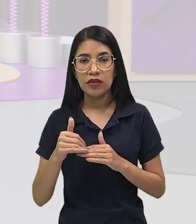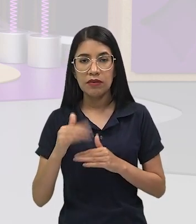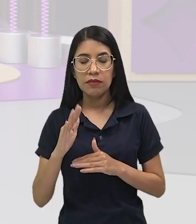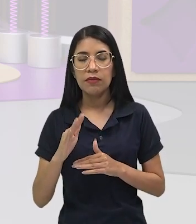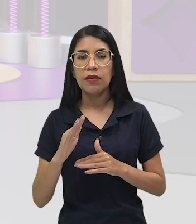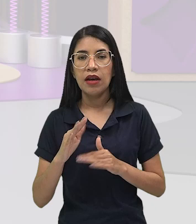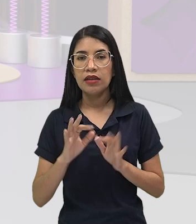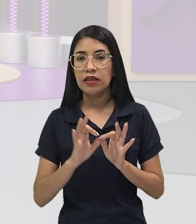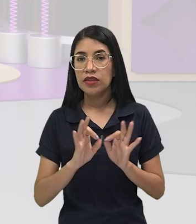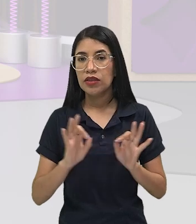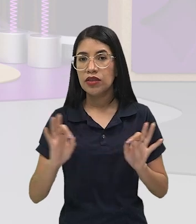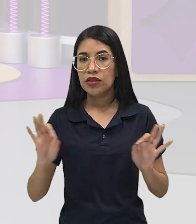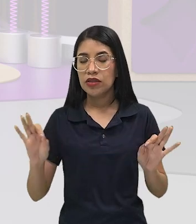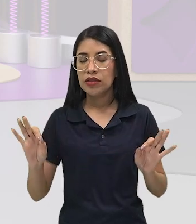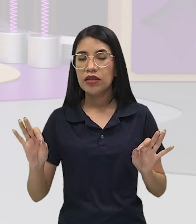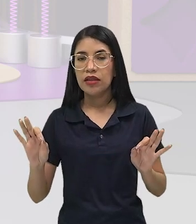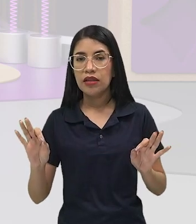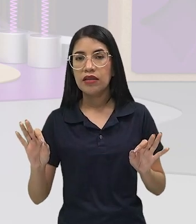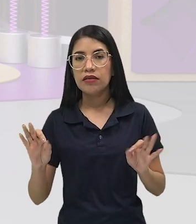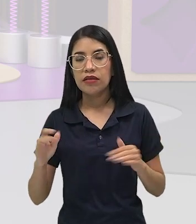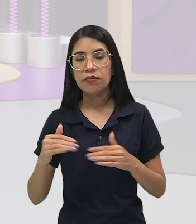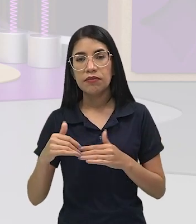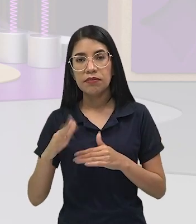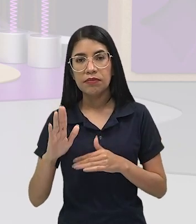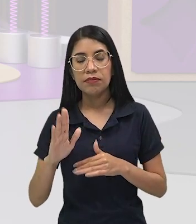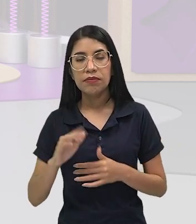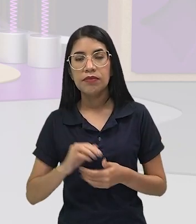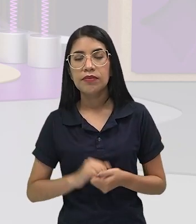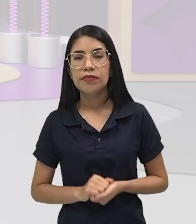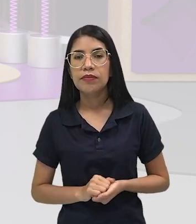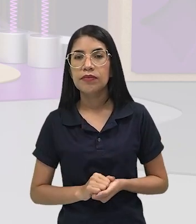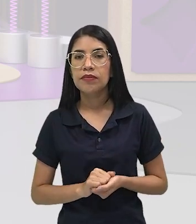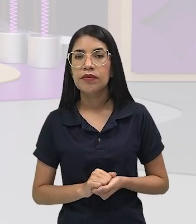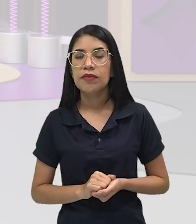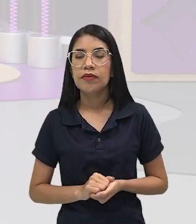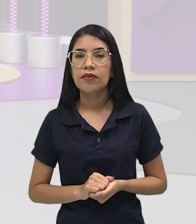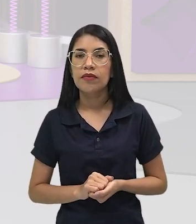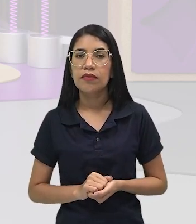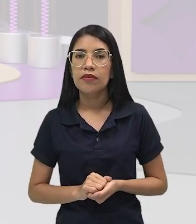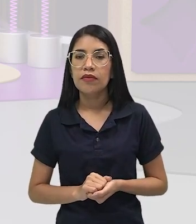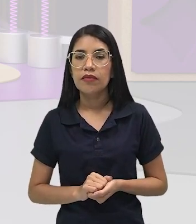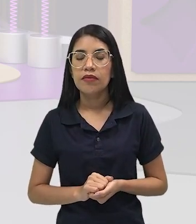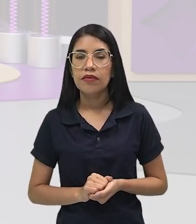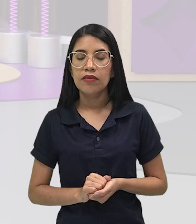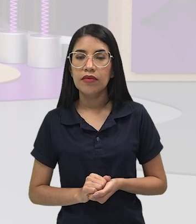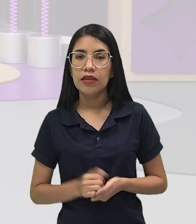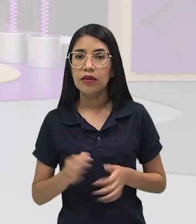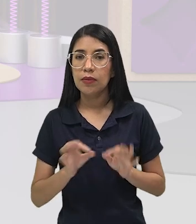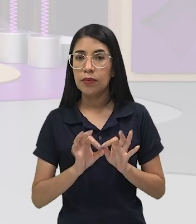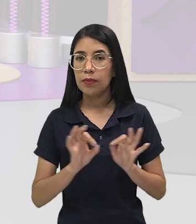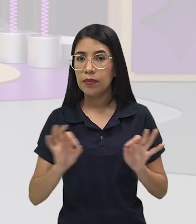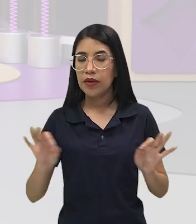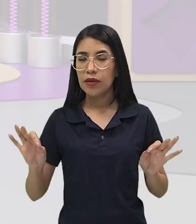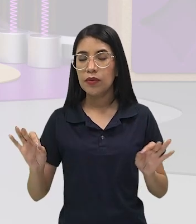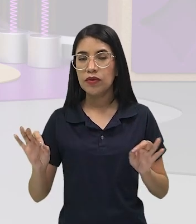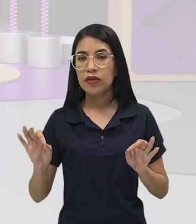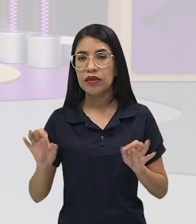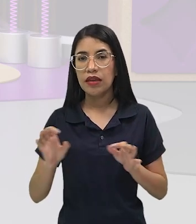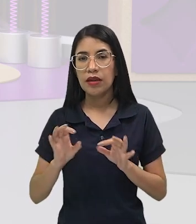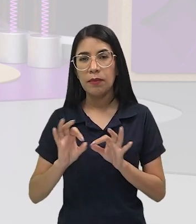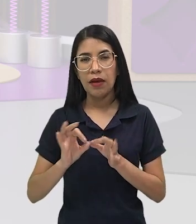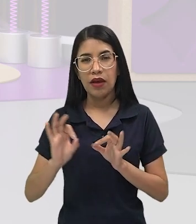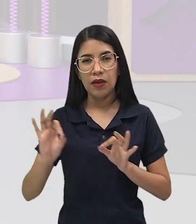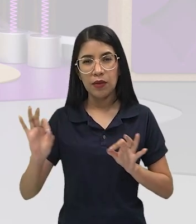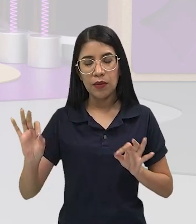percorrer mais quilômetros, beleza? Ou seja, o meu percurso vai ser muito